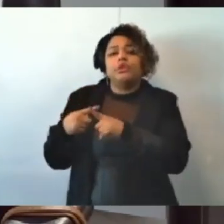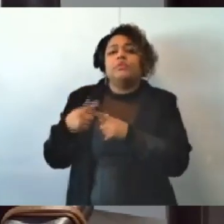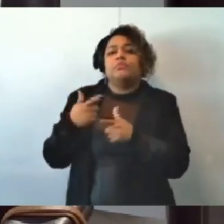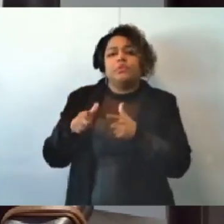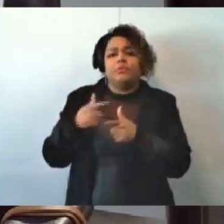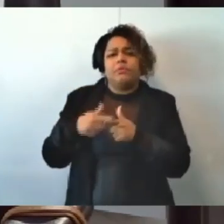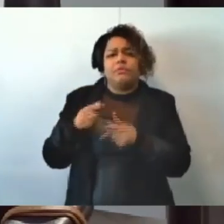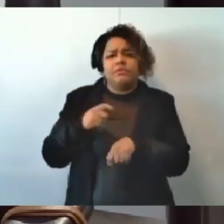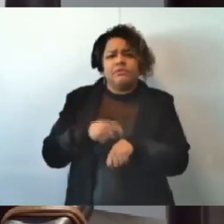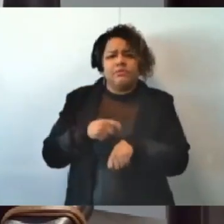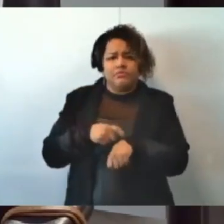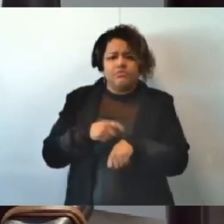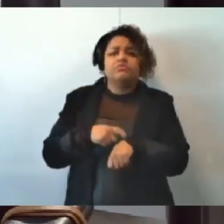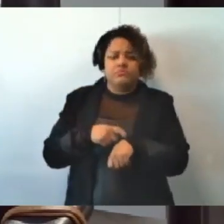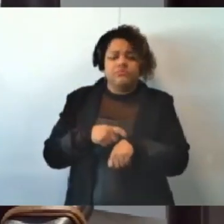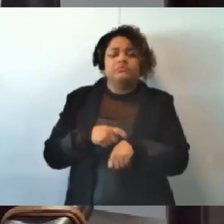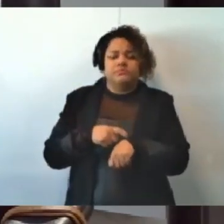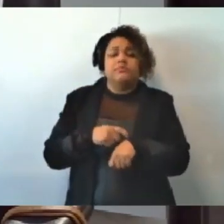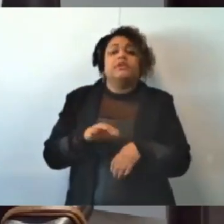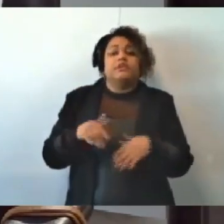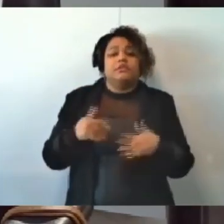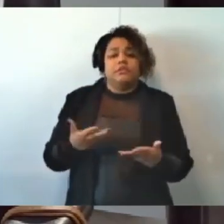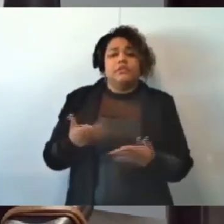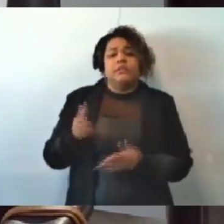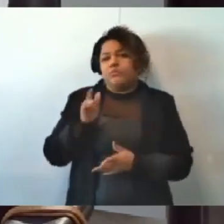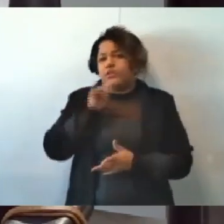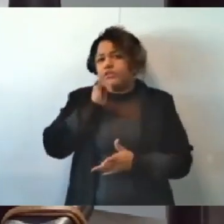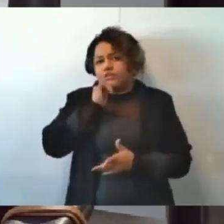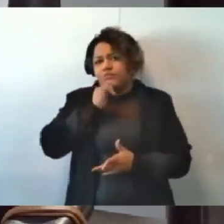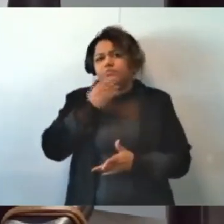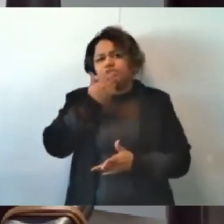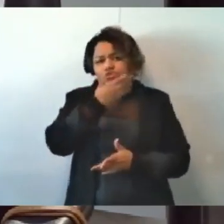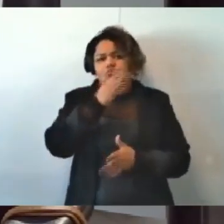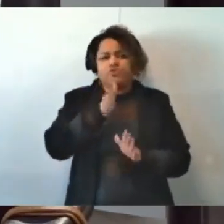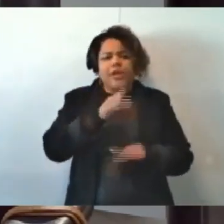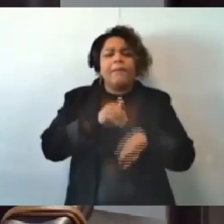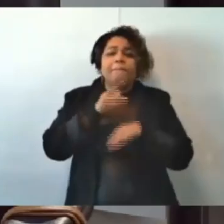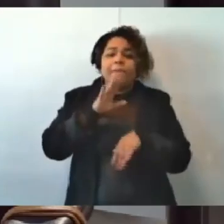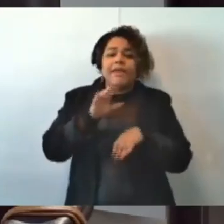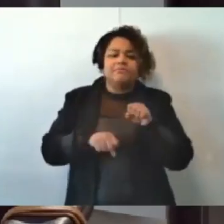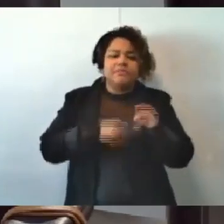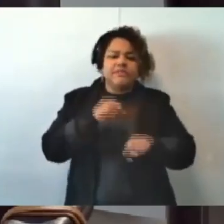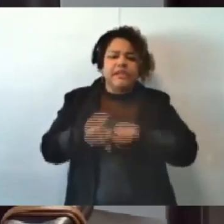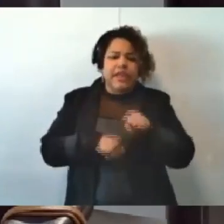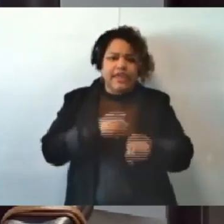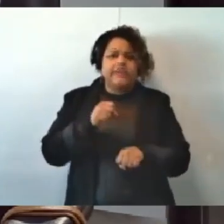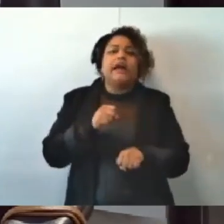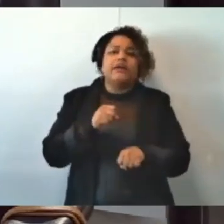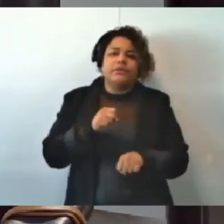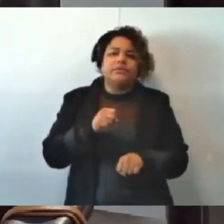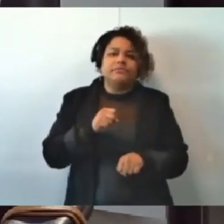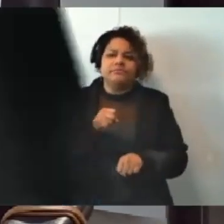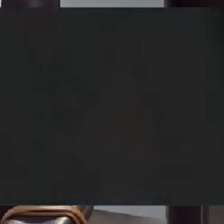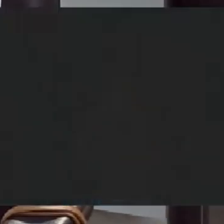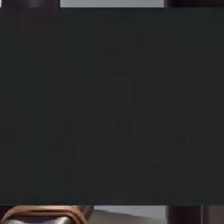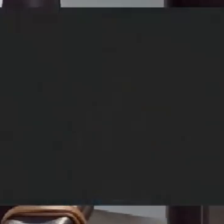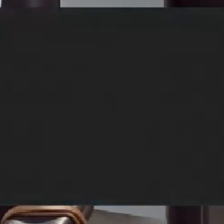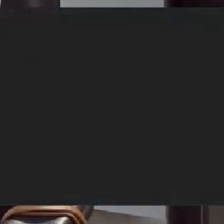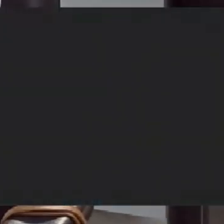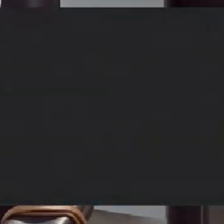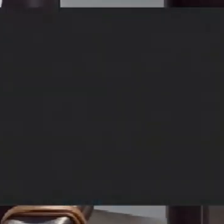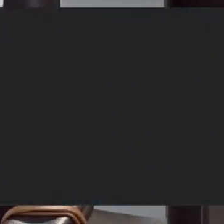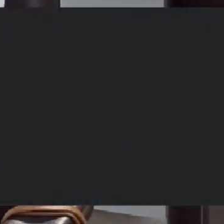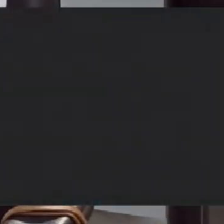mais bicicletas, eu aprovo, e tem que ser mesmo, né? A gente tem que mudar. Mas o metrô,